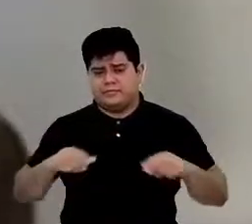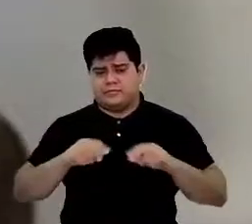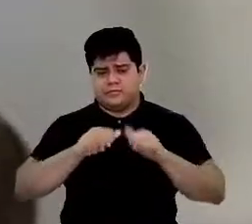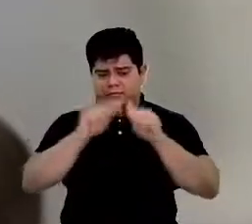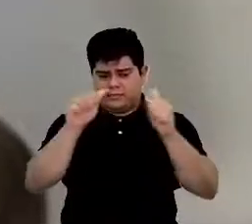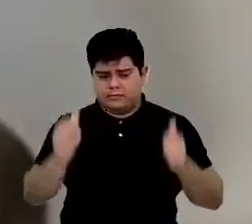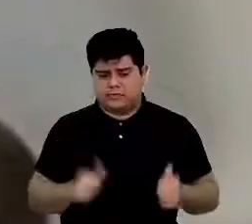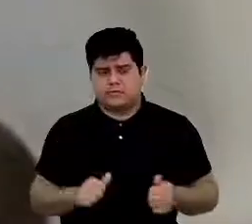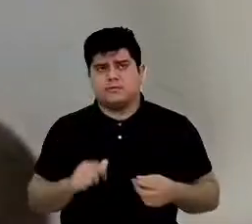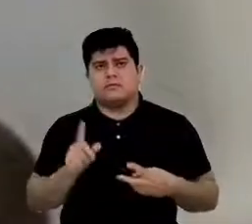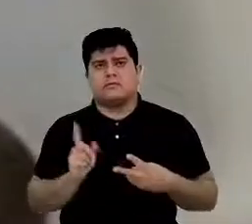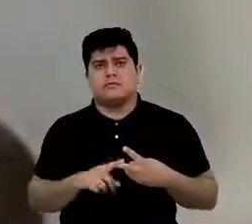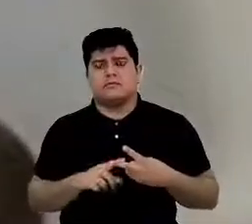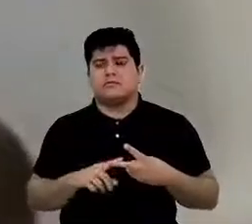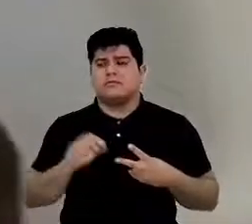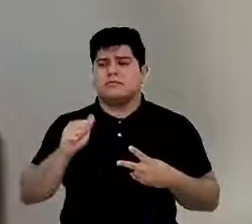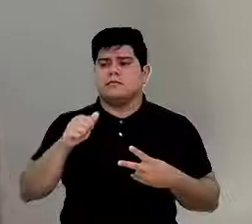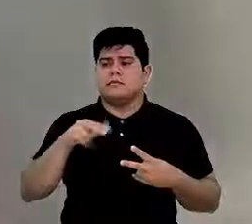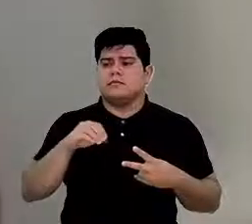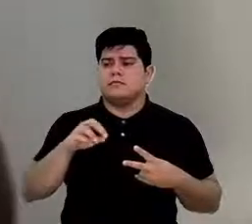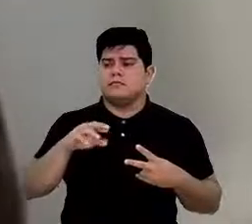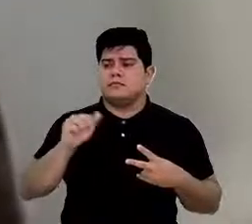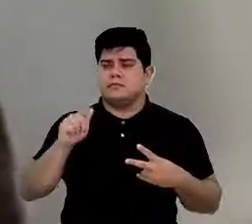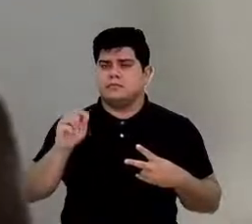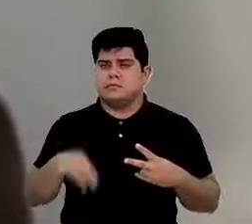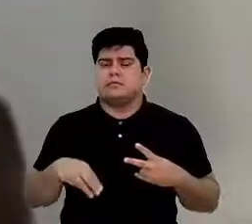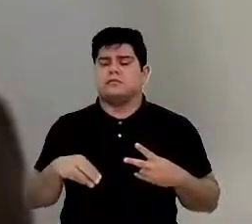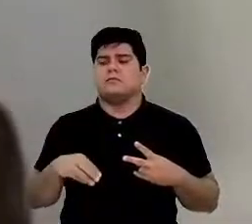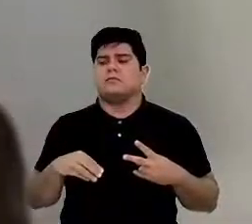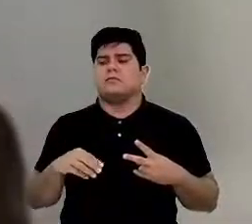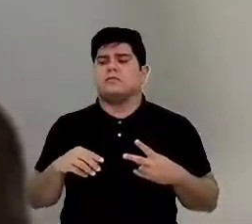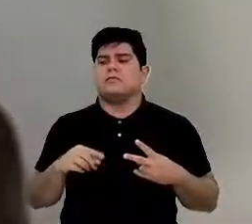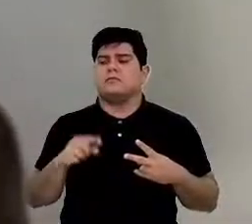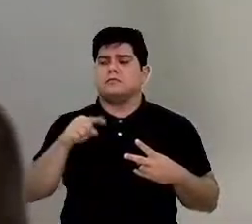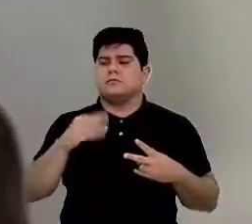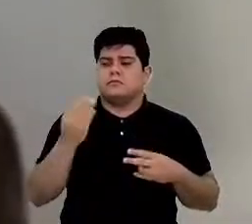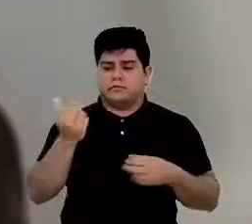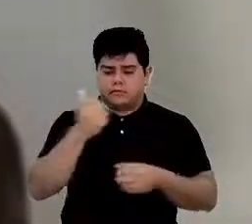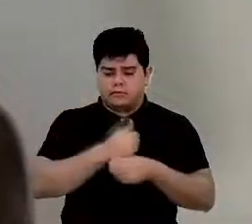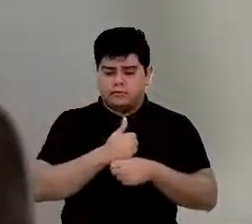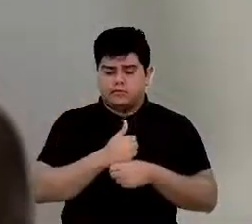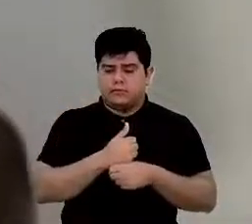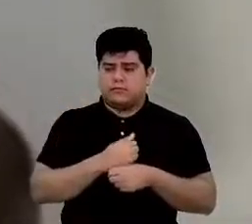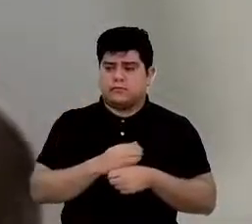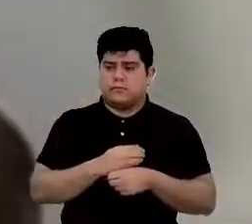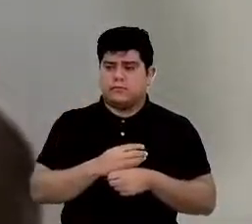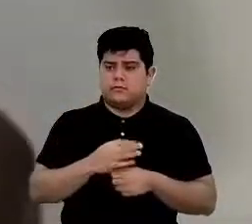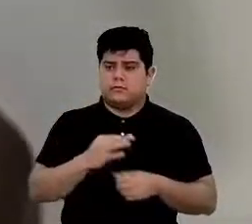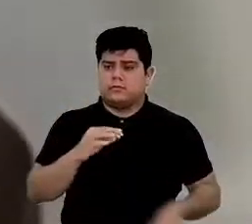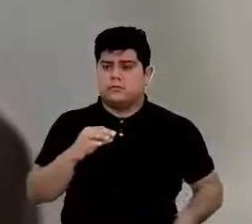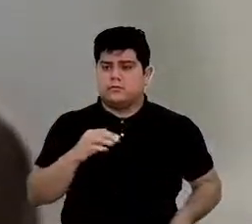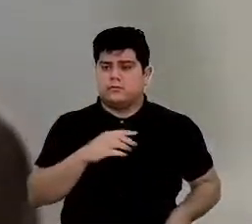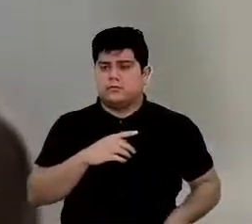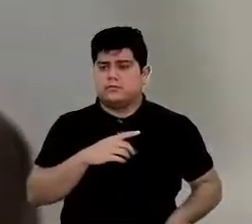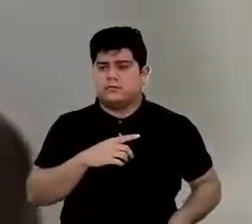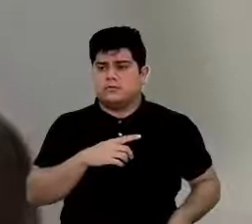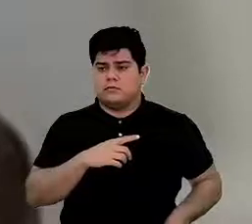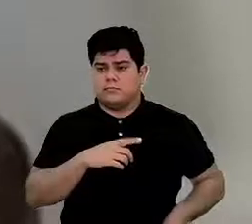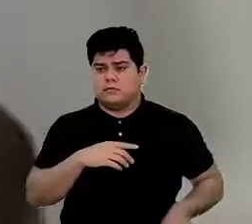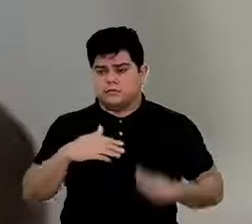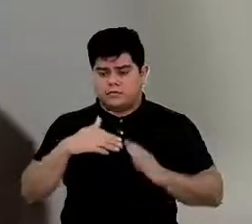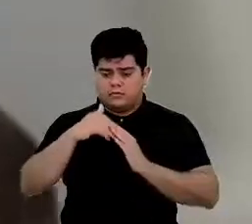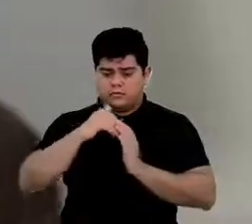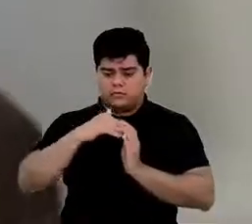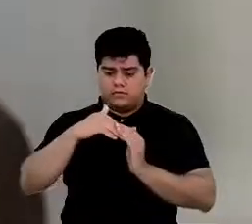de ancoragem da prótese, né? Quando você coloca a prótese transcatéter, né, você tem um deslocamento do folheto